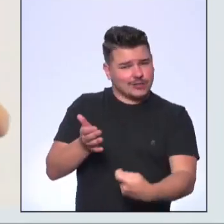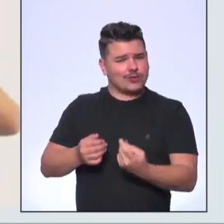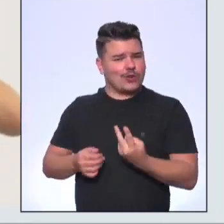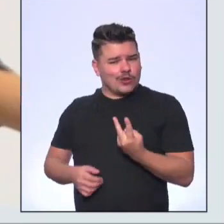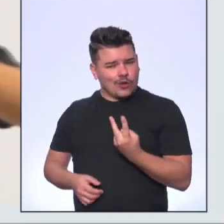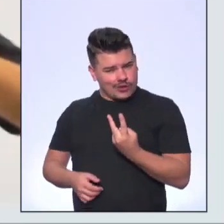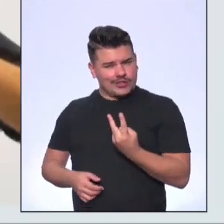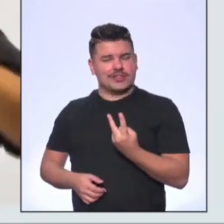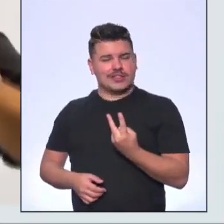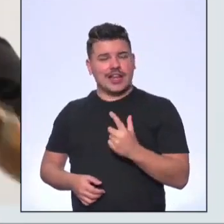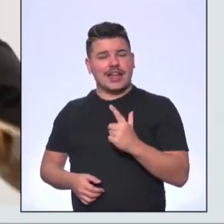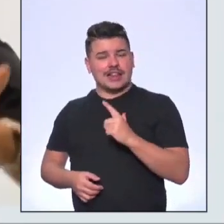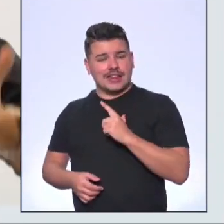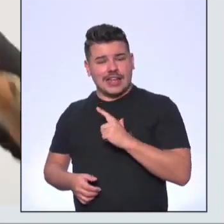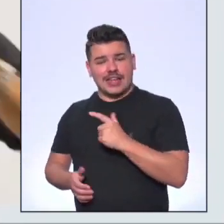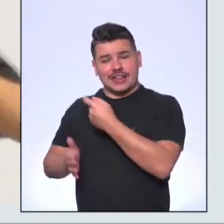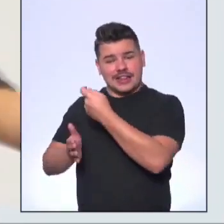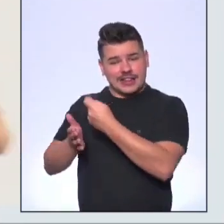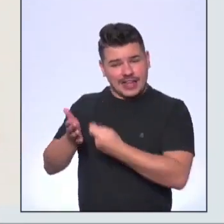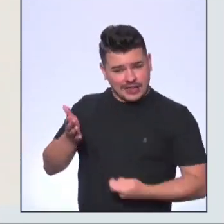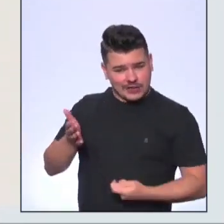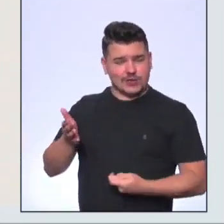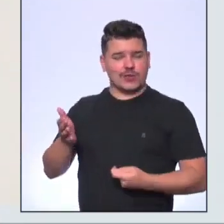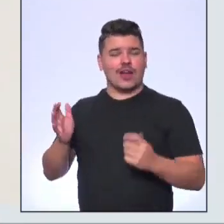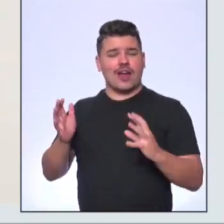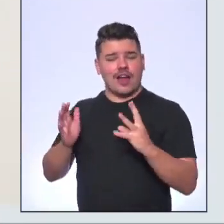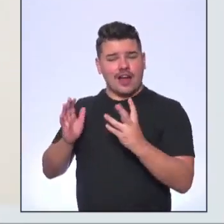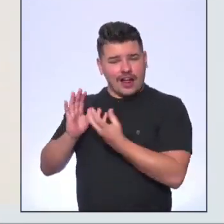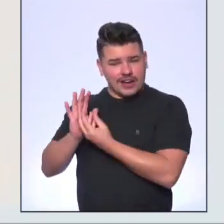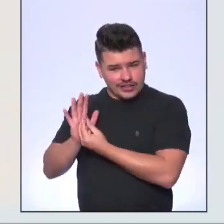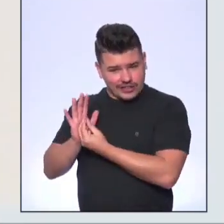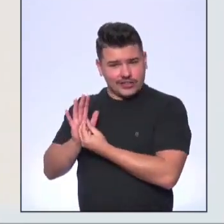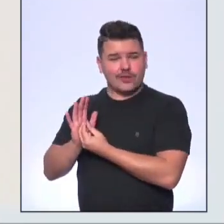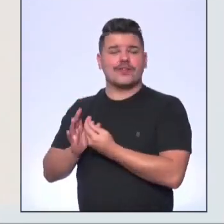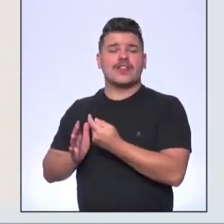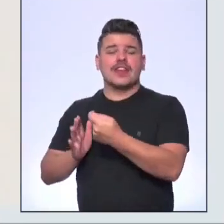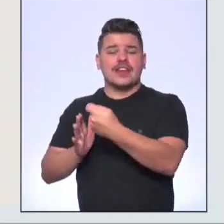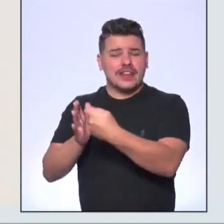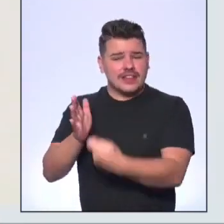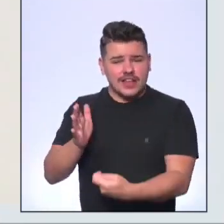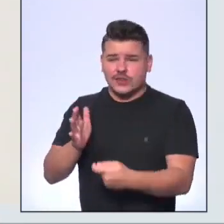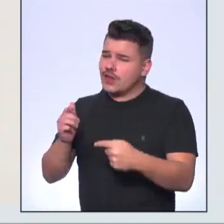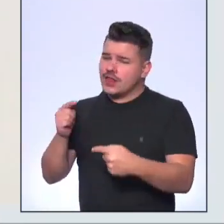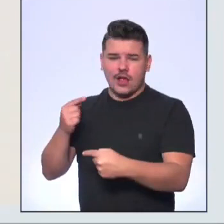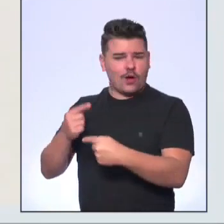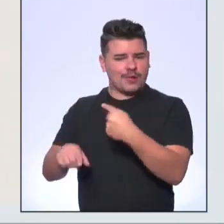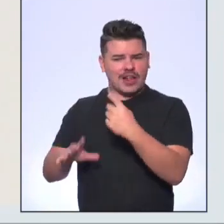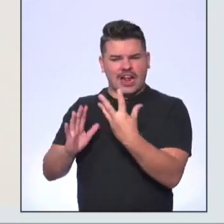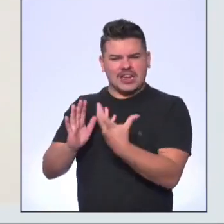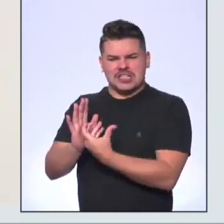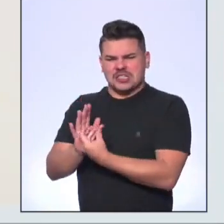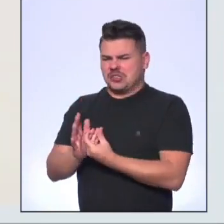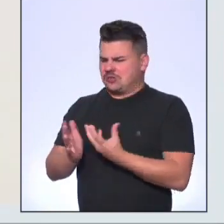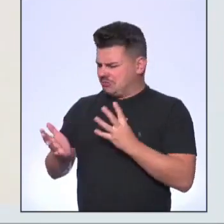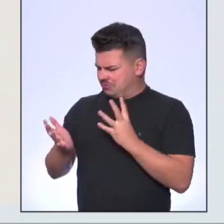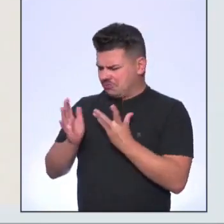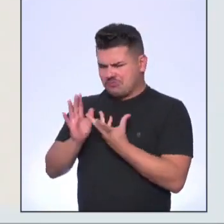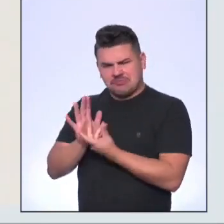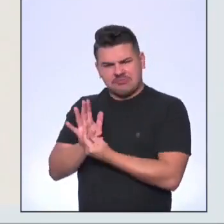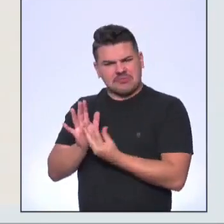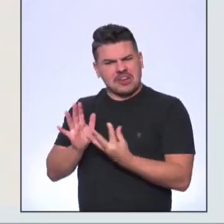textos artísticos e existem textos não artísticos. Como assim texto artístico, texto não